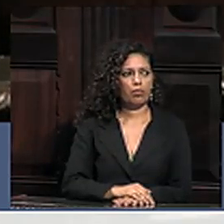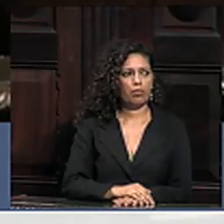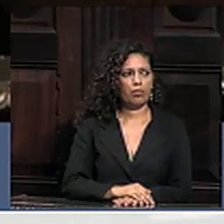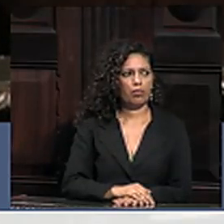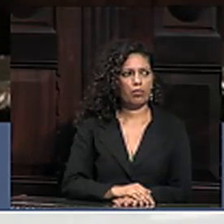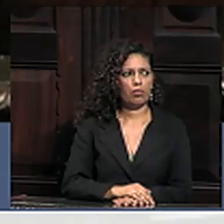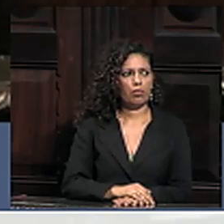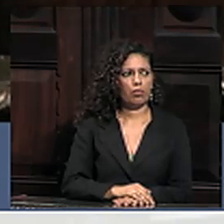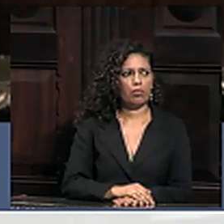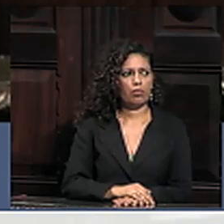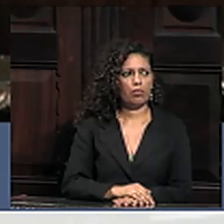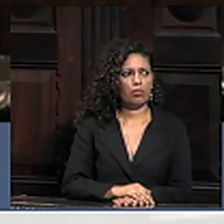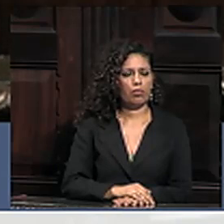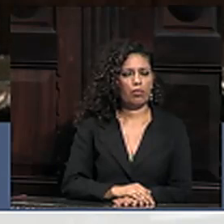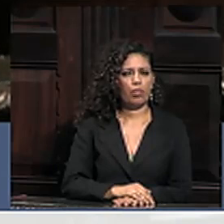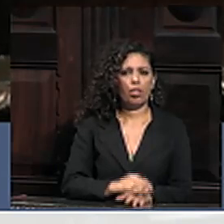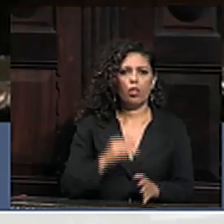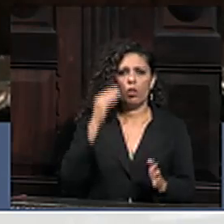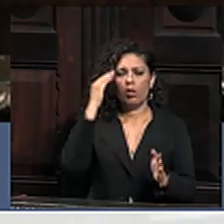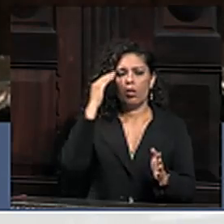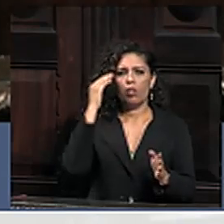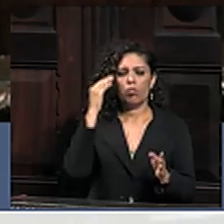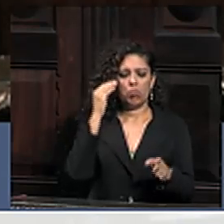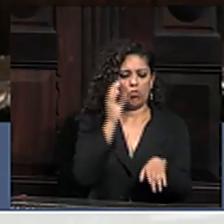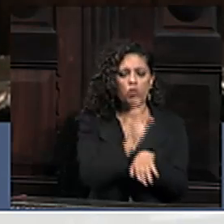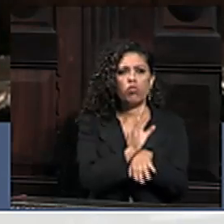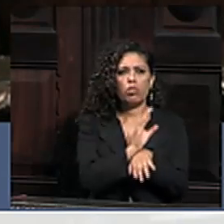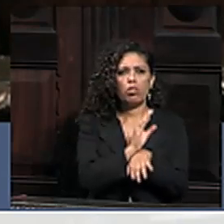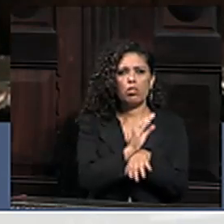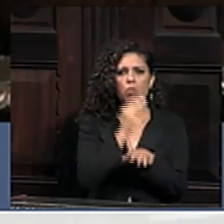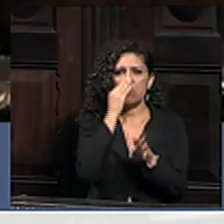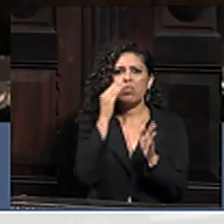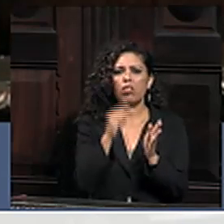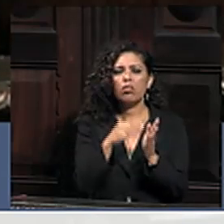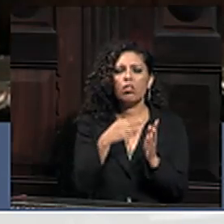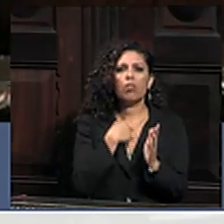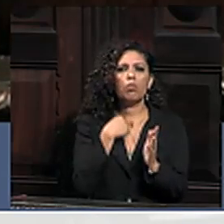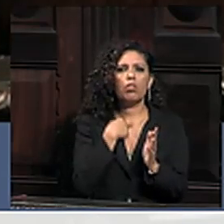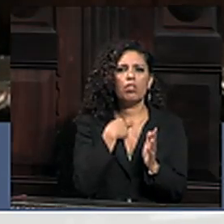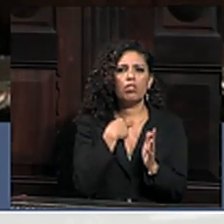do descumprimento da lei e da Constituição, também não se pode combater a corrupção